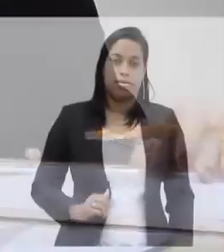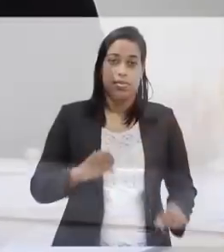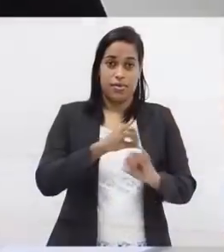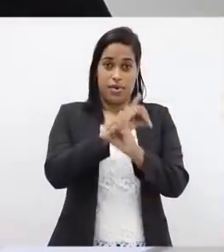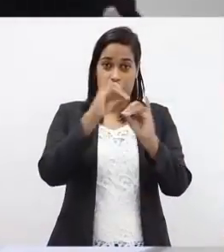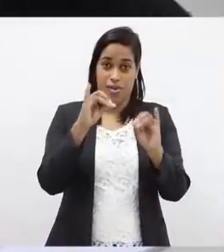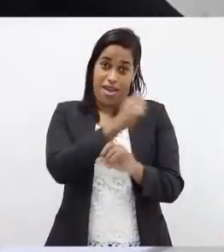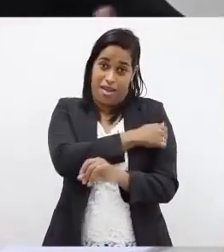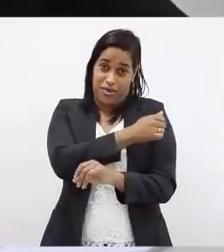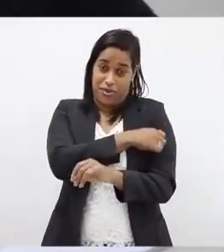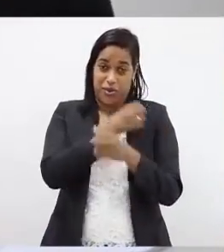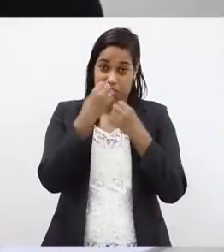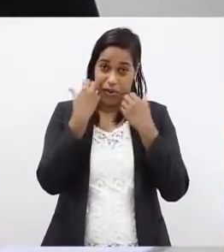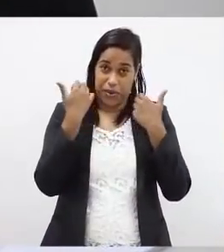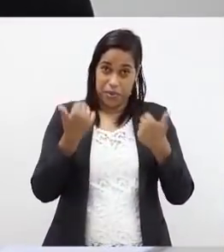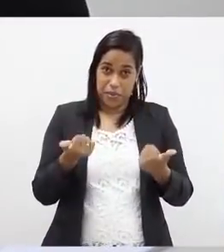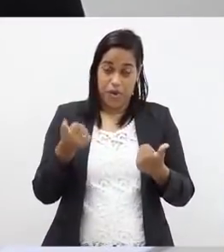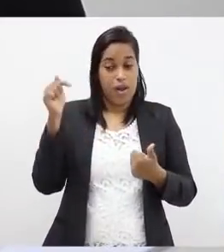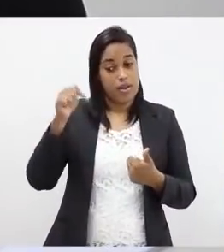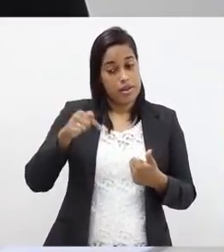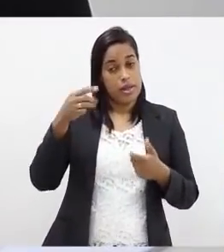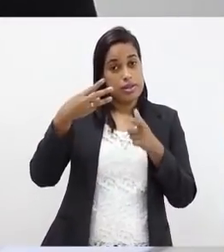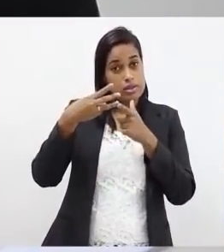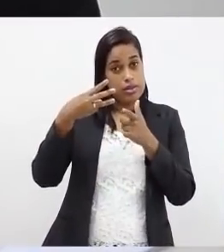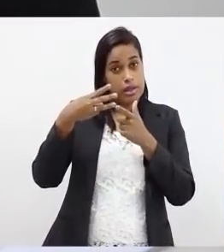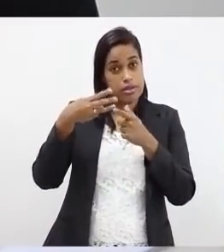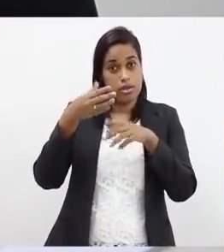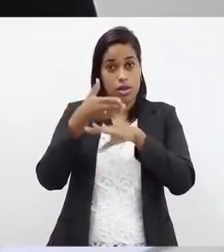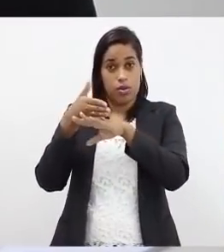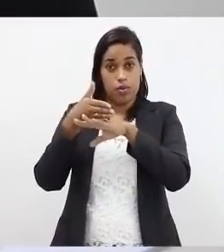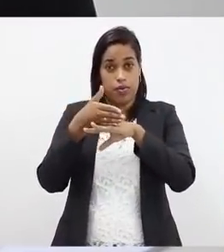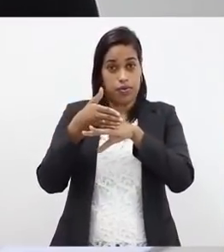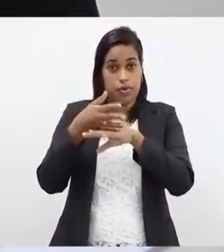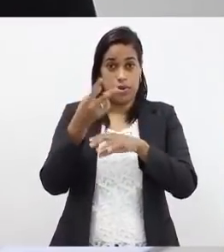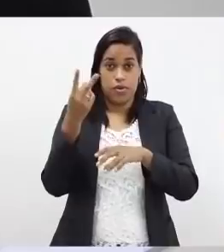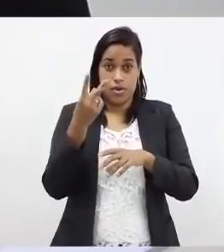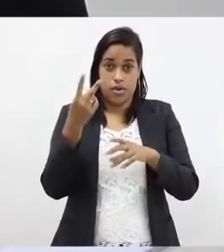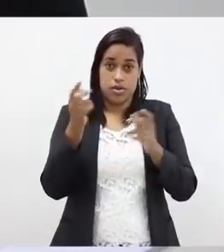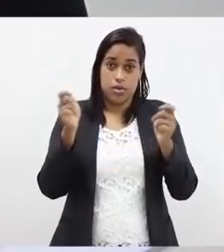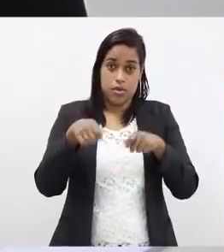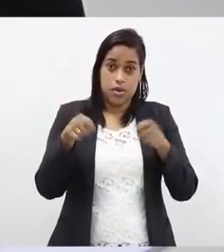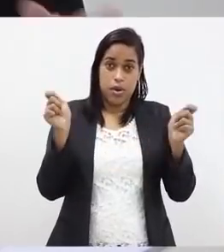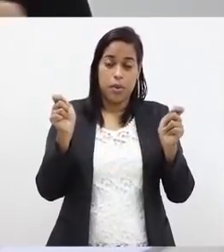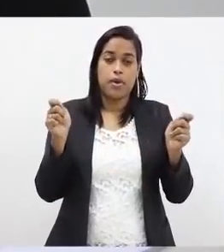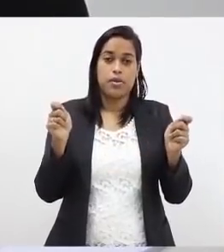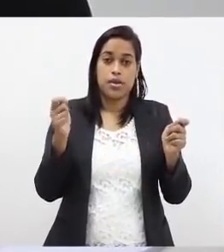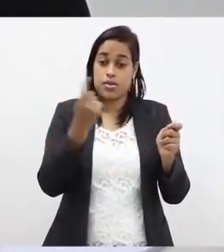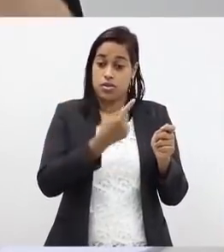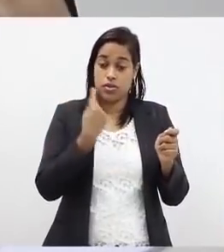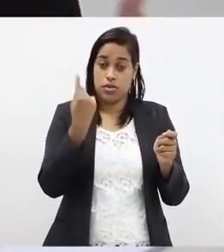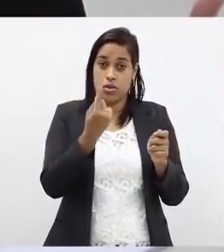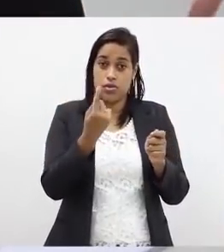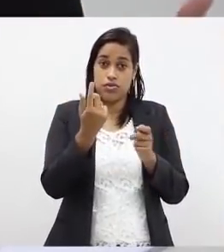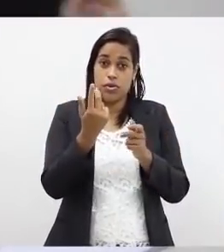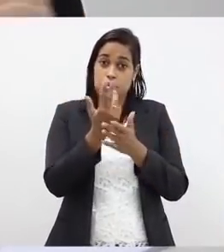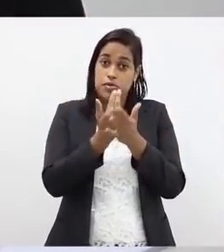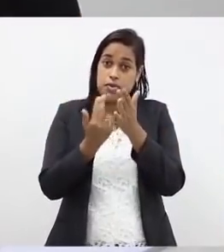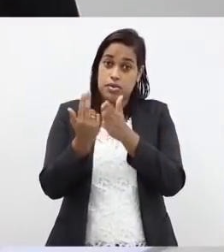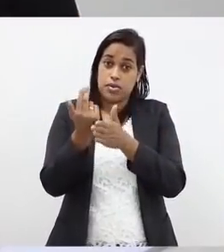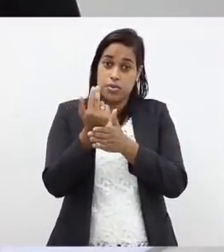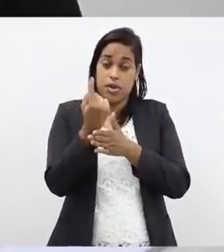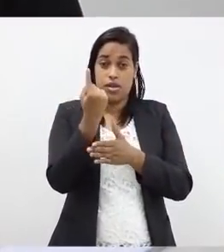Olá, cursista! Nesse terceiro vídeo da segunda competência, nós vamos fazer o